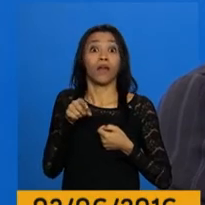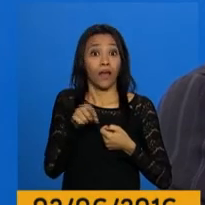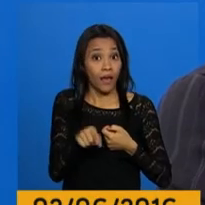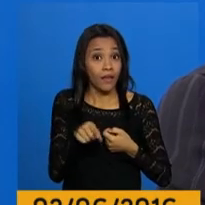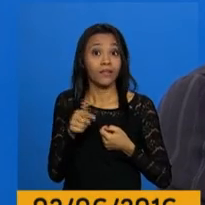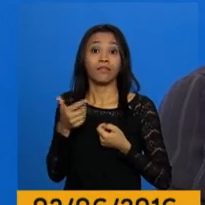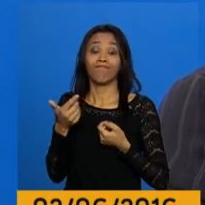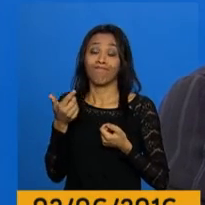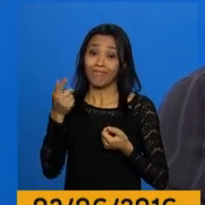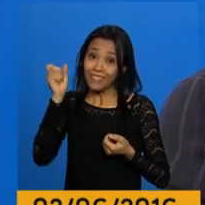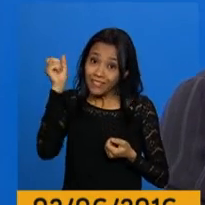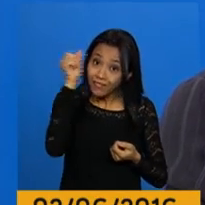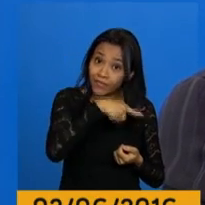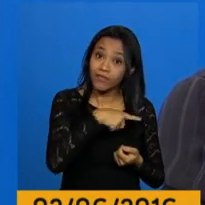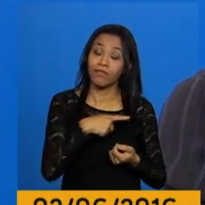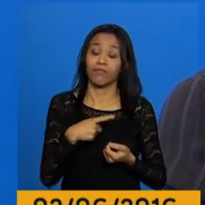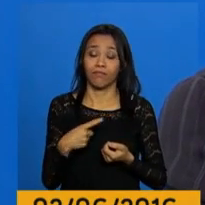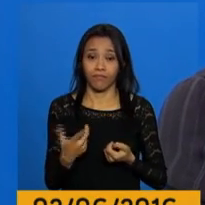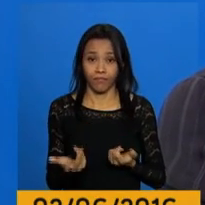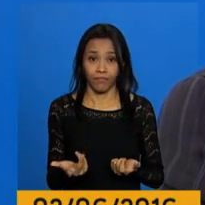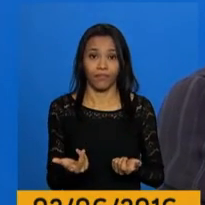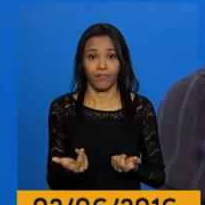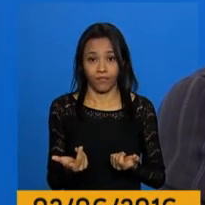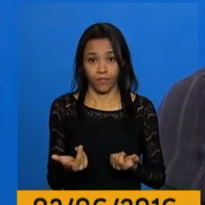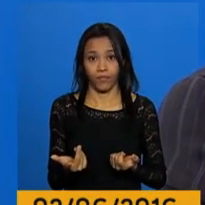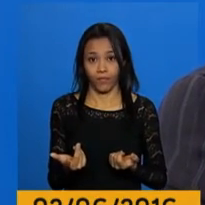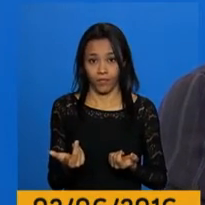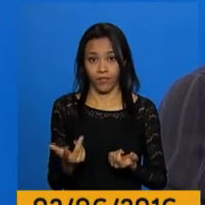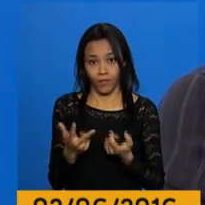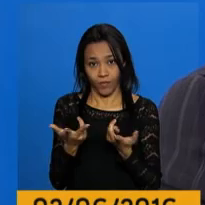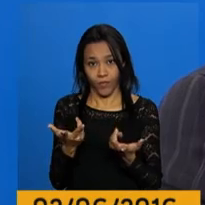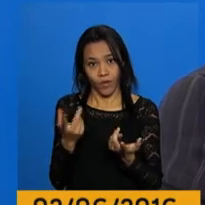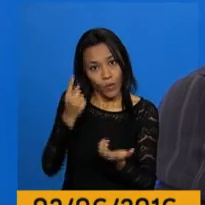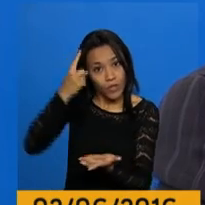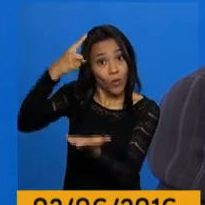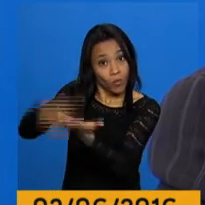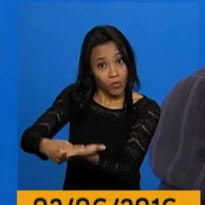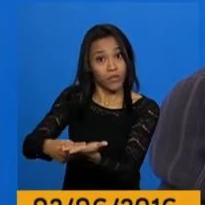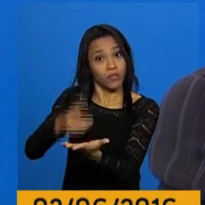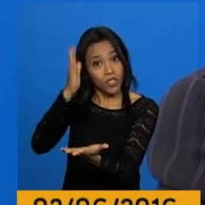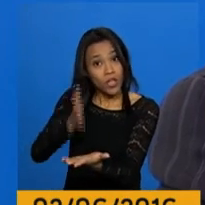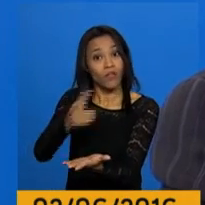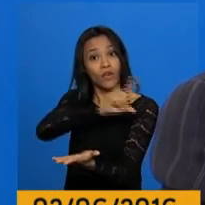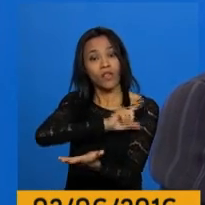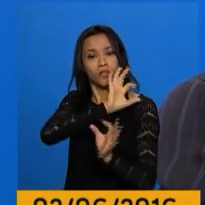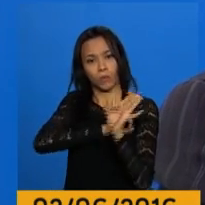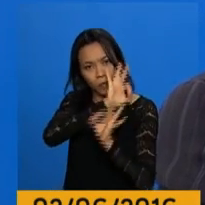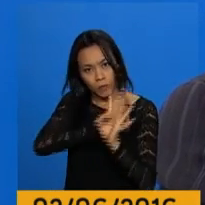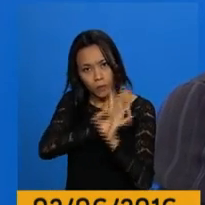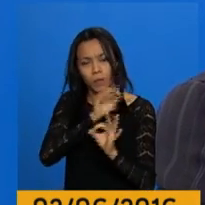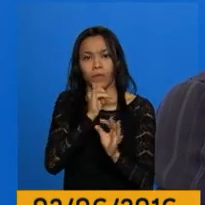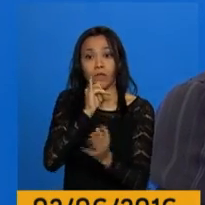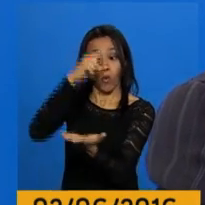muito maior, do que nós vamos ter com esse ajuste, com esse acordo que foi feito. Por quê? O